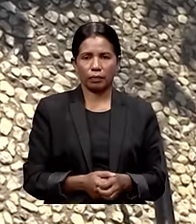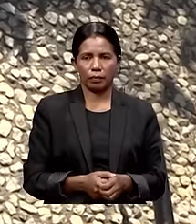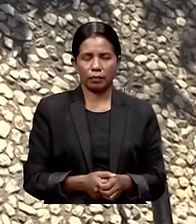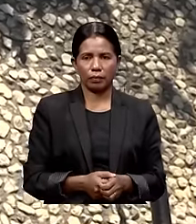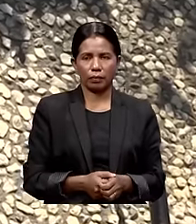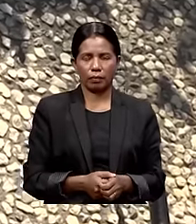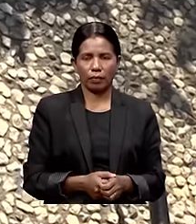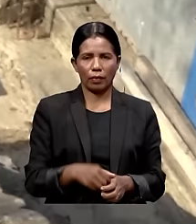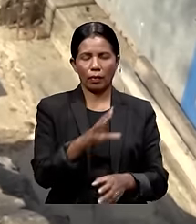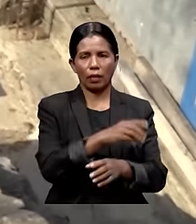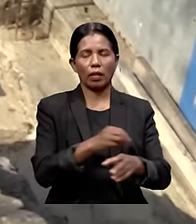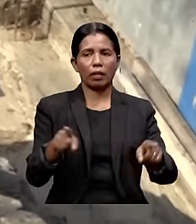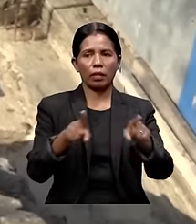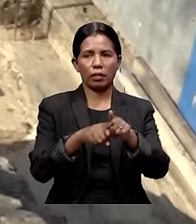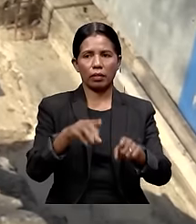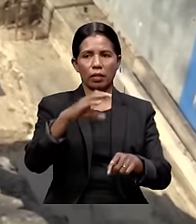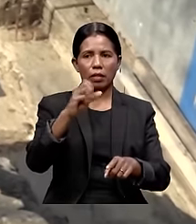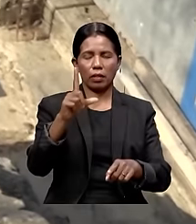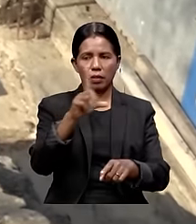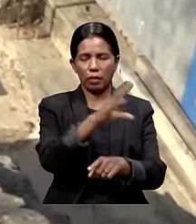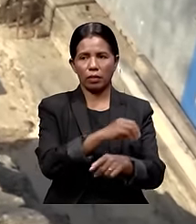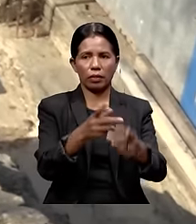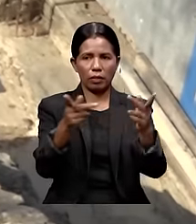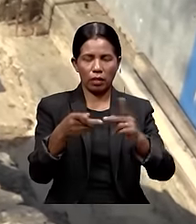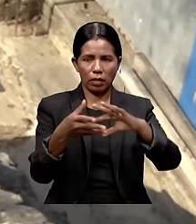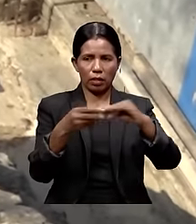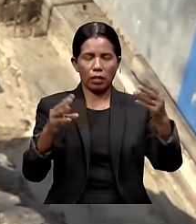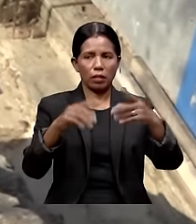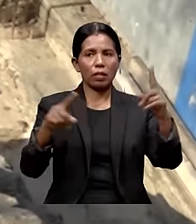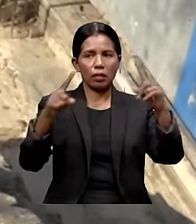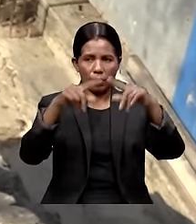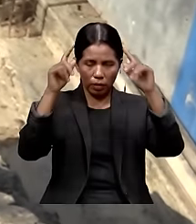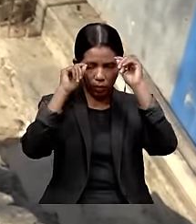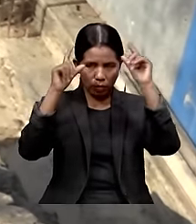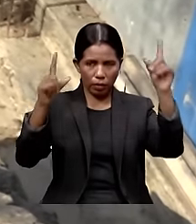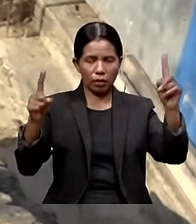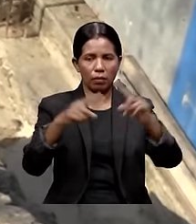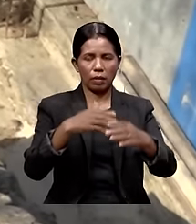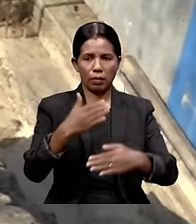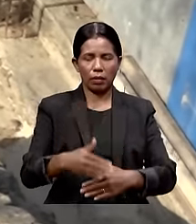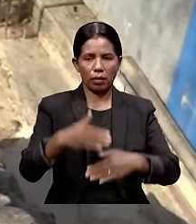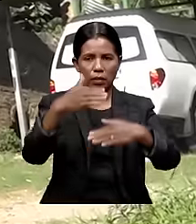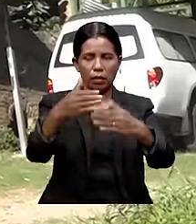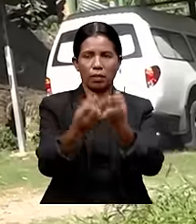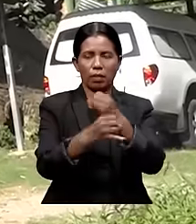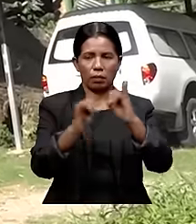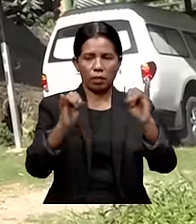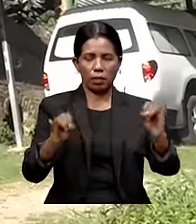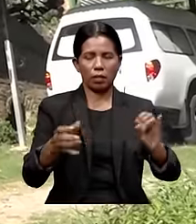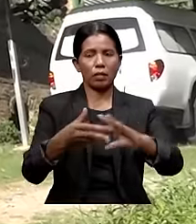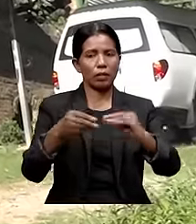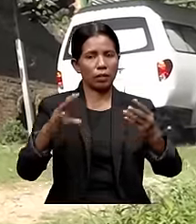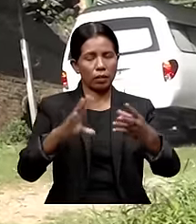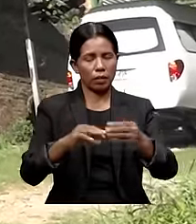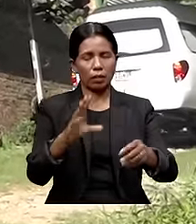Abrigo Fatumeta no abrigo Kakaulido sayona fatin histórico ba Timor Leste ba processo u kon rasikan. A tu história bele